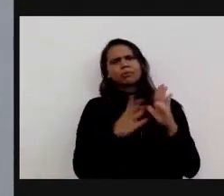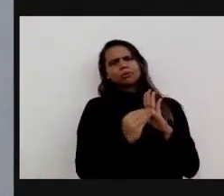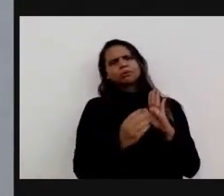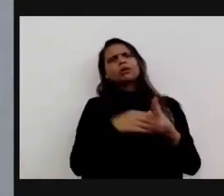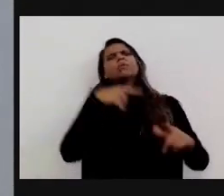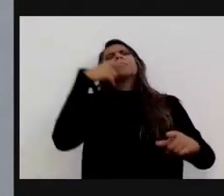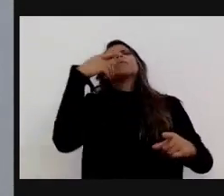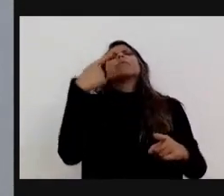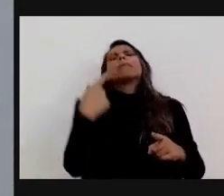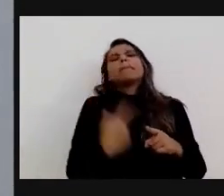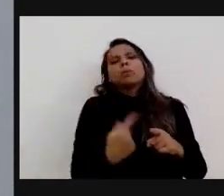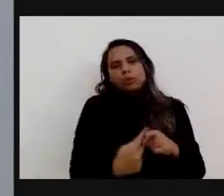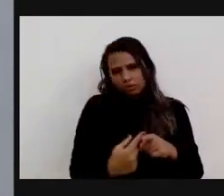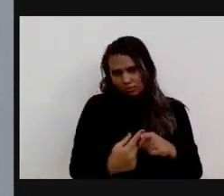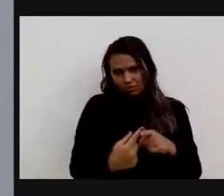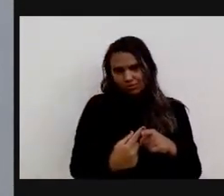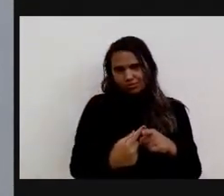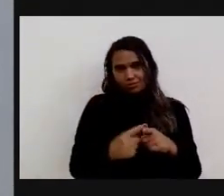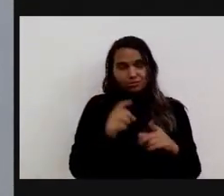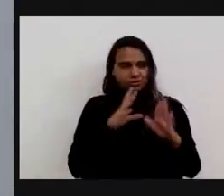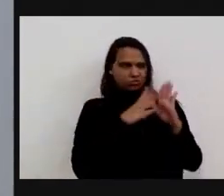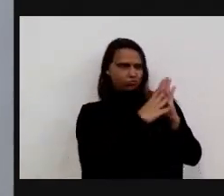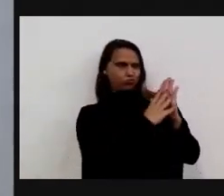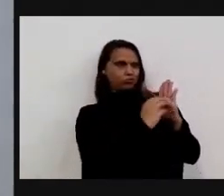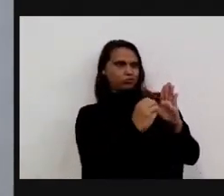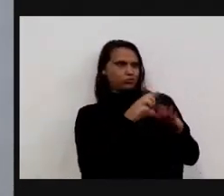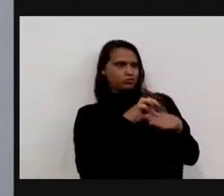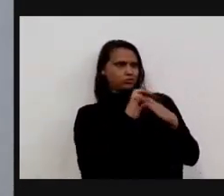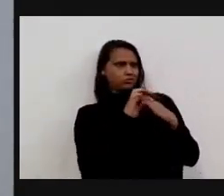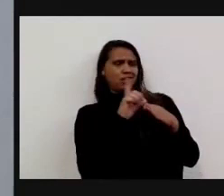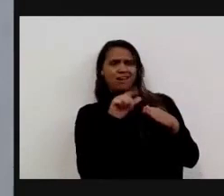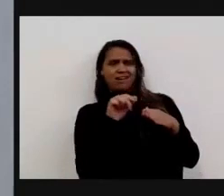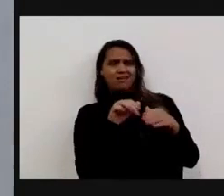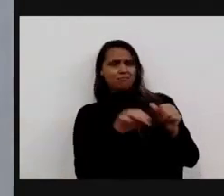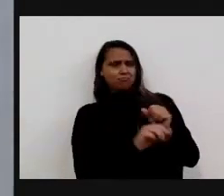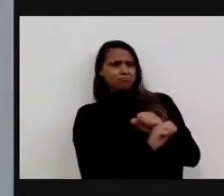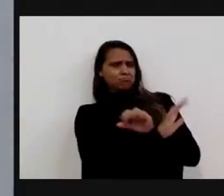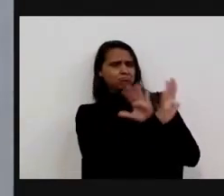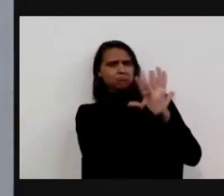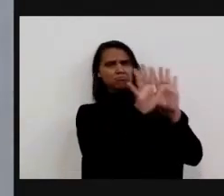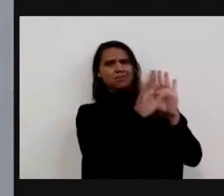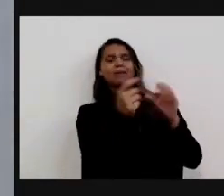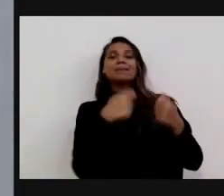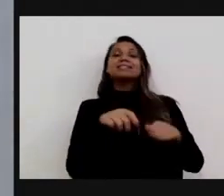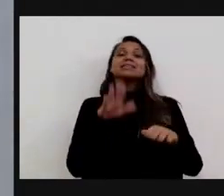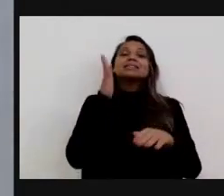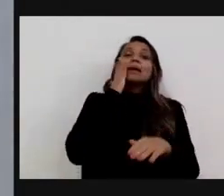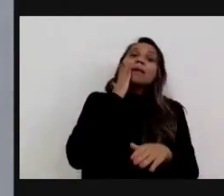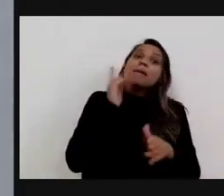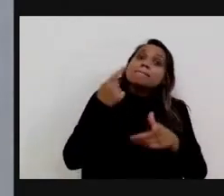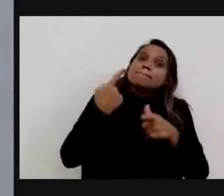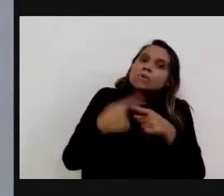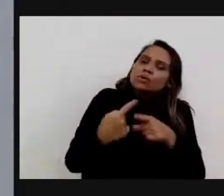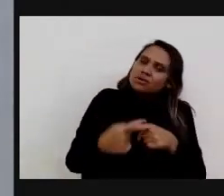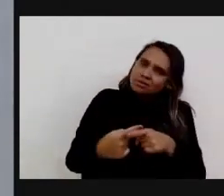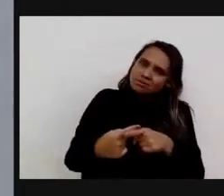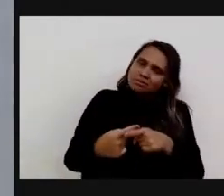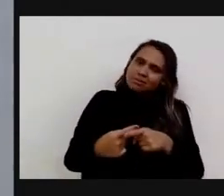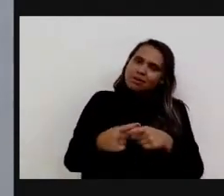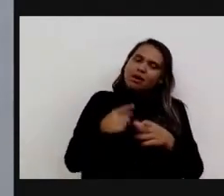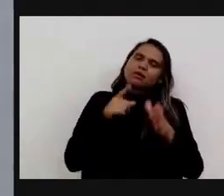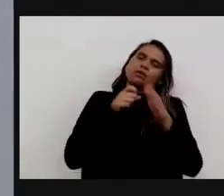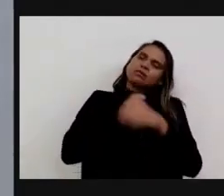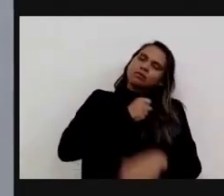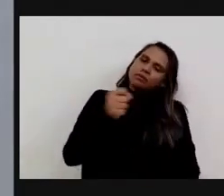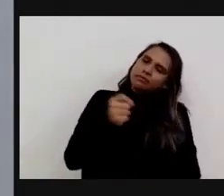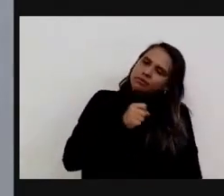porque você pergunta para as pessoas porque só modelo de liderança é uma coisa muito você tem que entender os porquês né então entrevistamos algumas pessoas